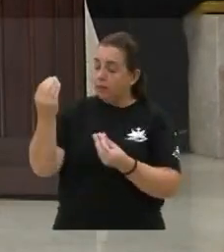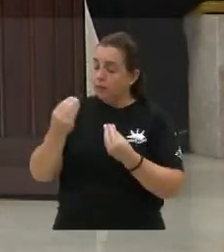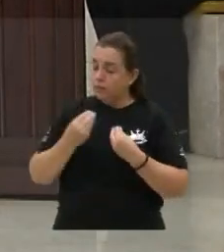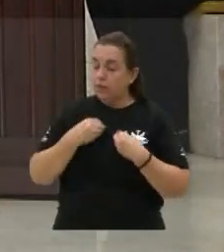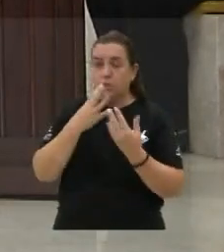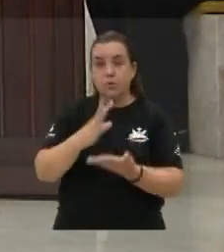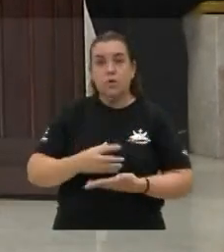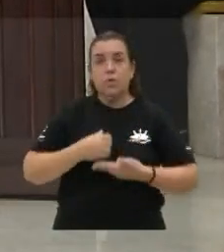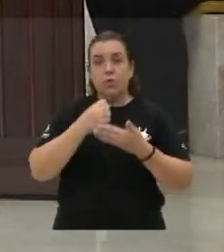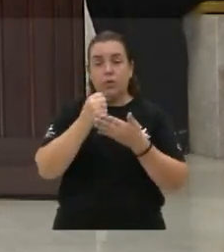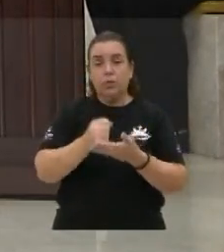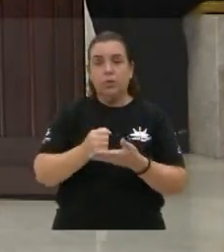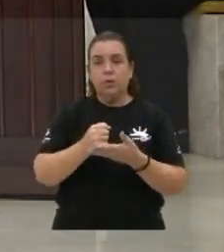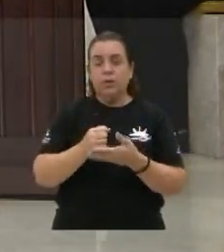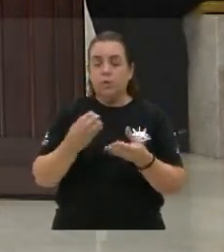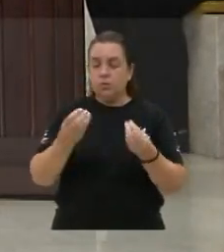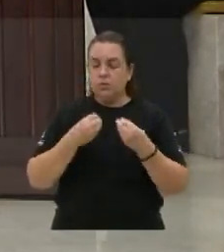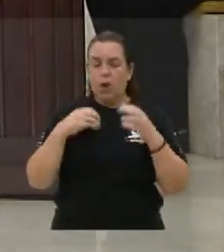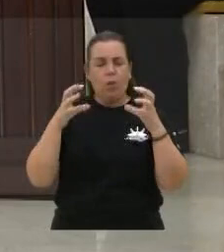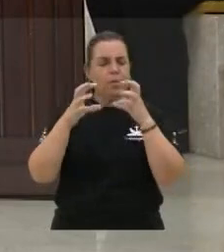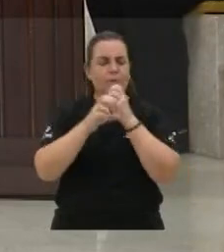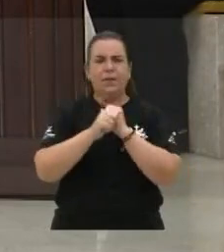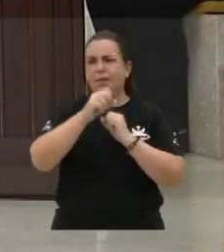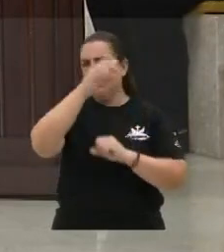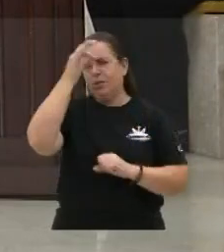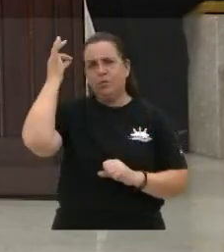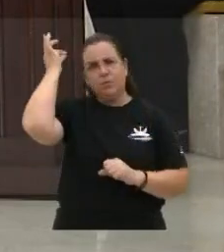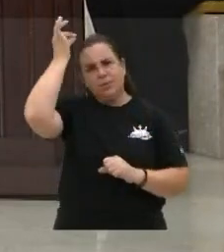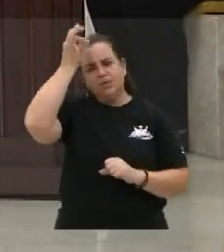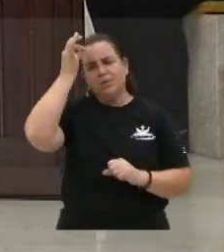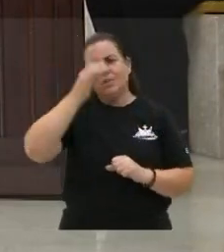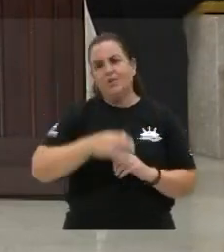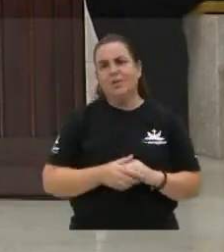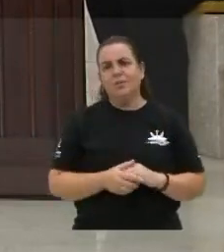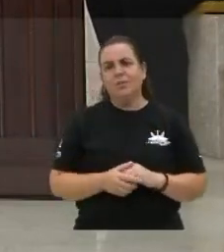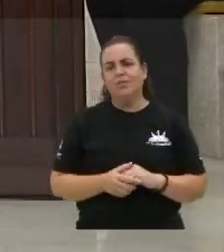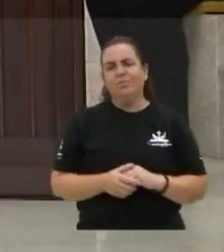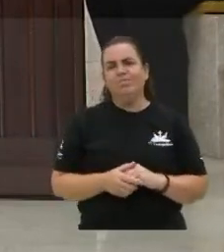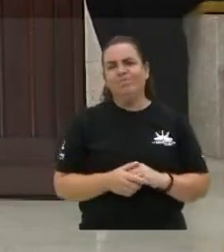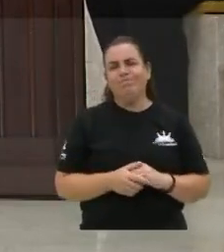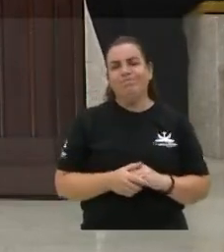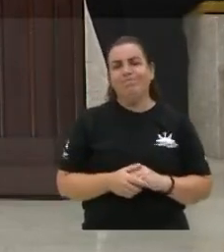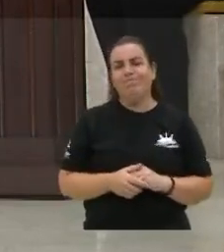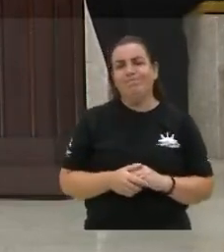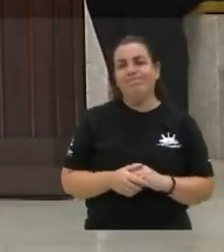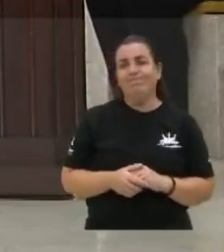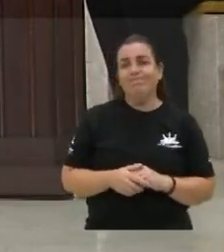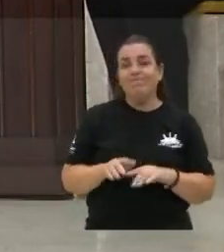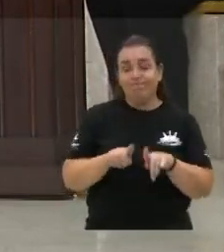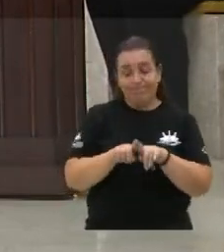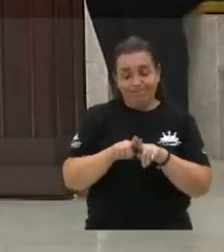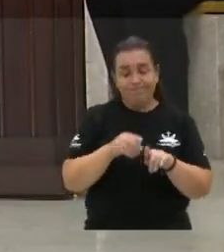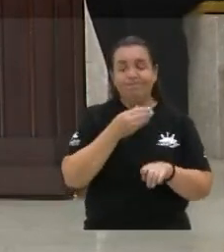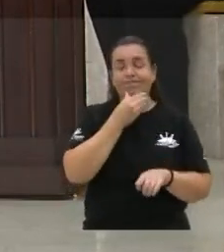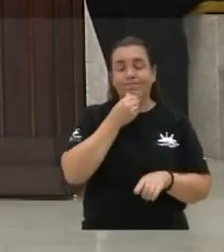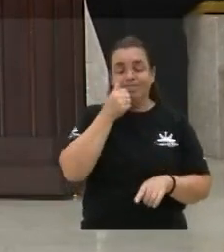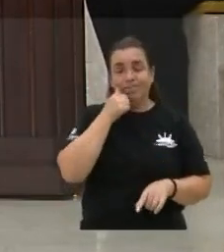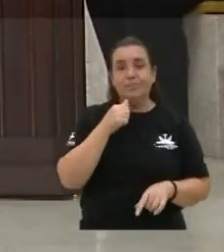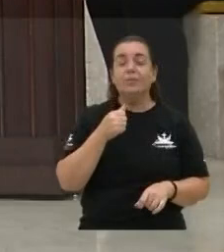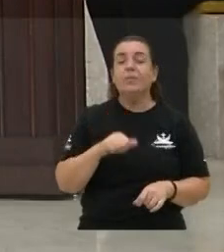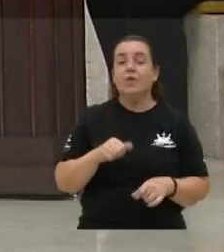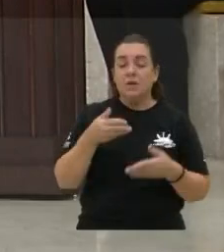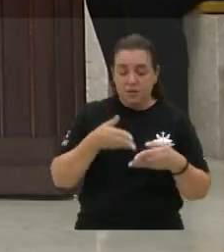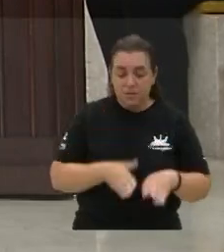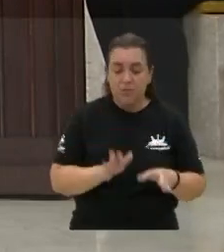Salvador que nos planifica do Espírito Santo. Meus irmãos, o Natal está